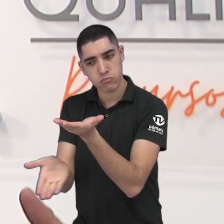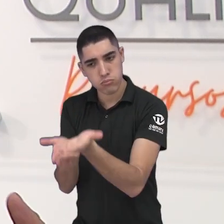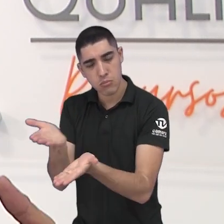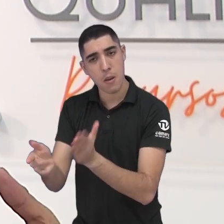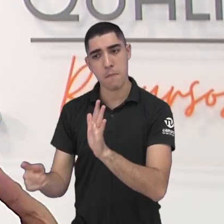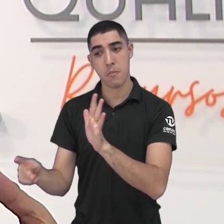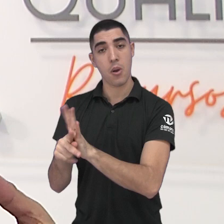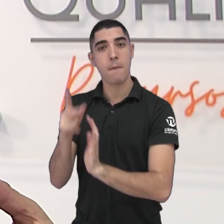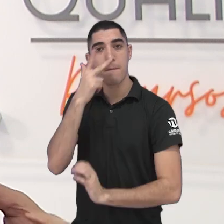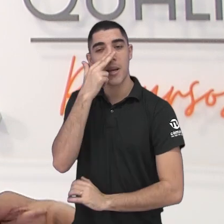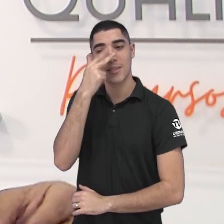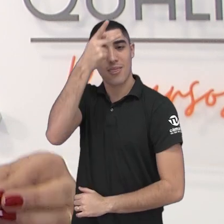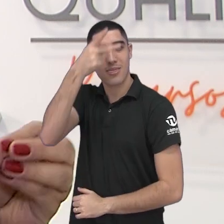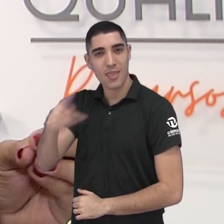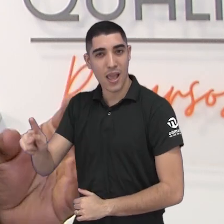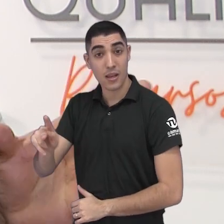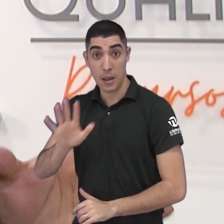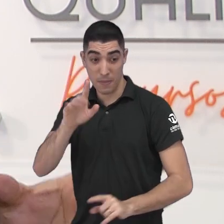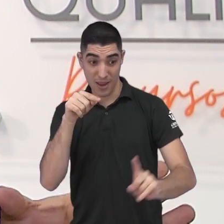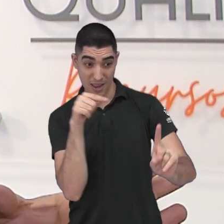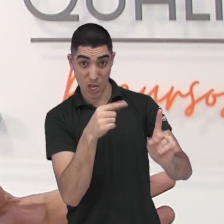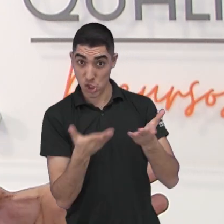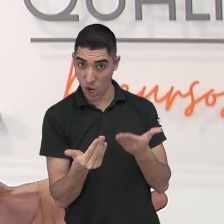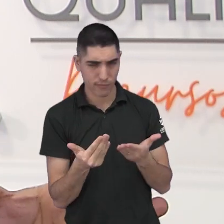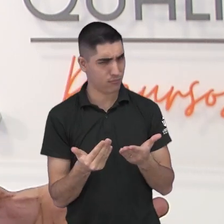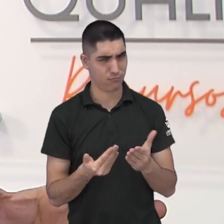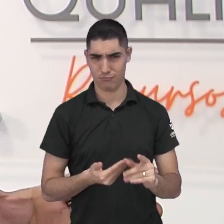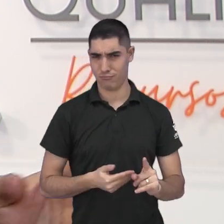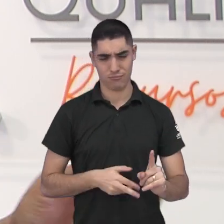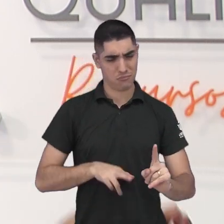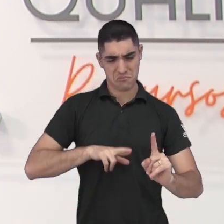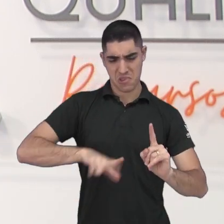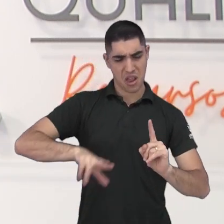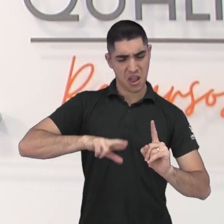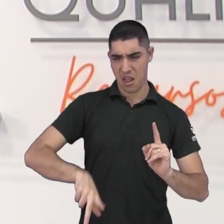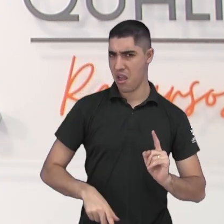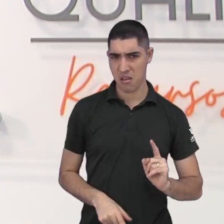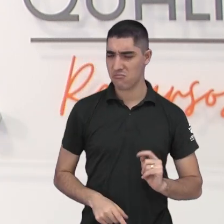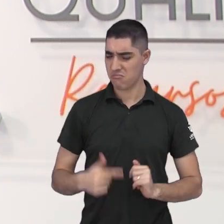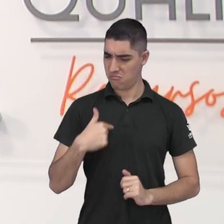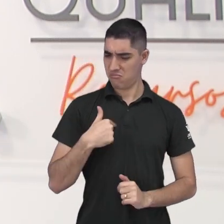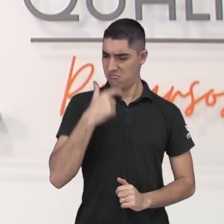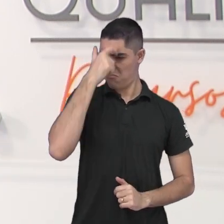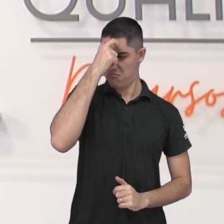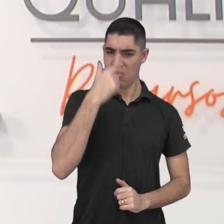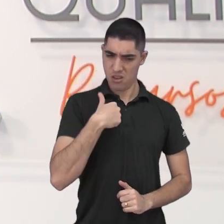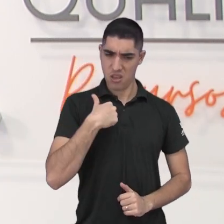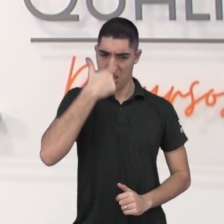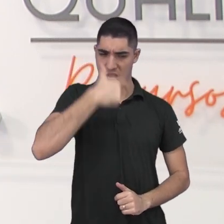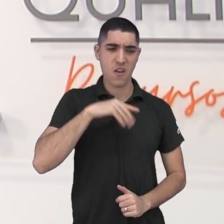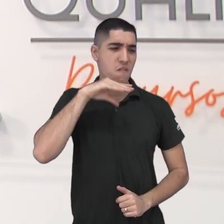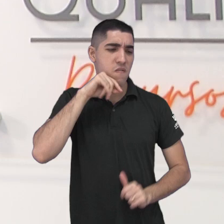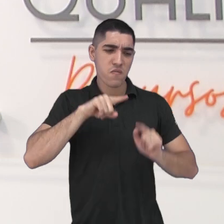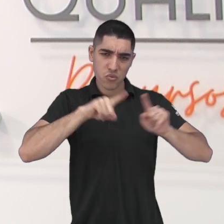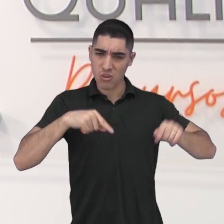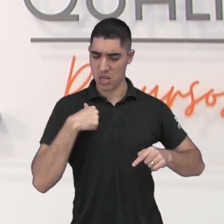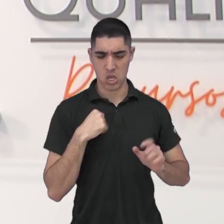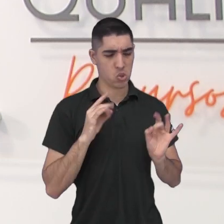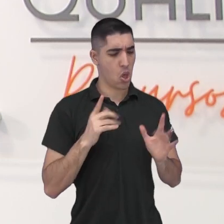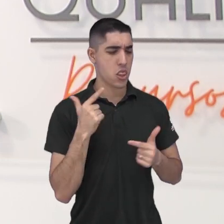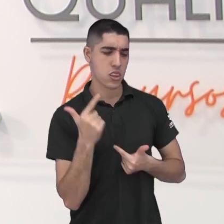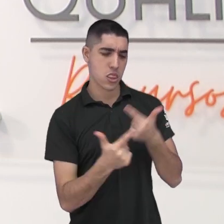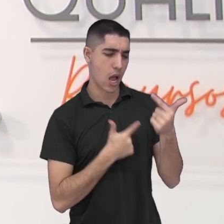do departamento onde eles atuam, como se fosse uma empresa deles, né? E a geração mais nova, não. Eles têm muito o senso